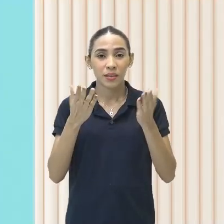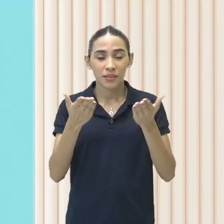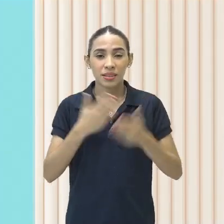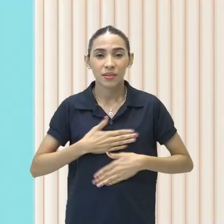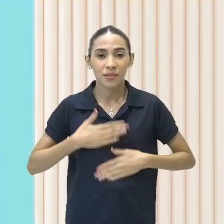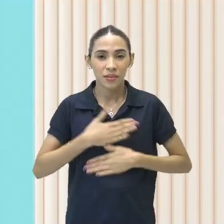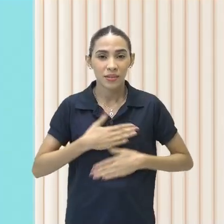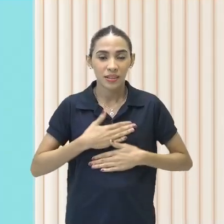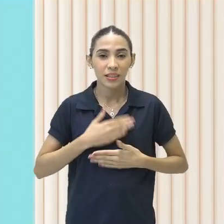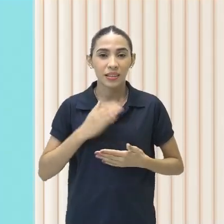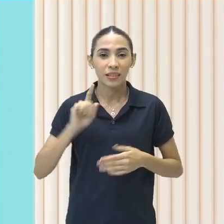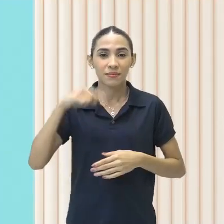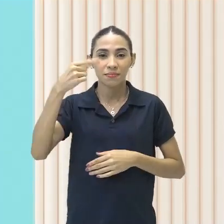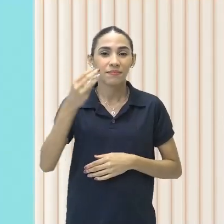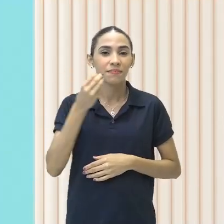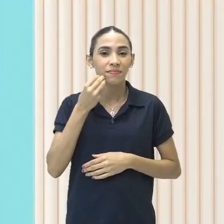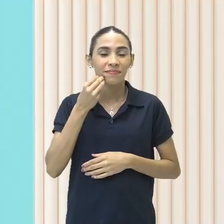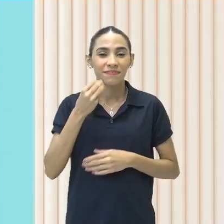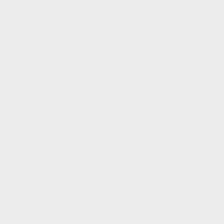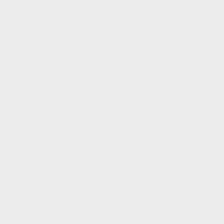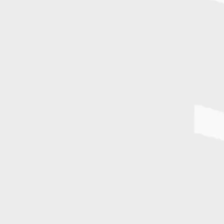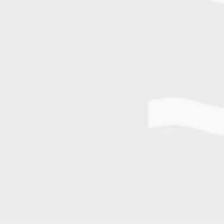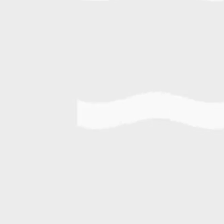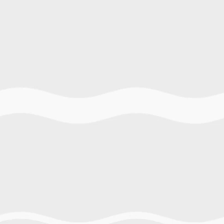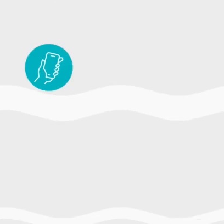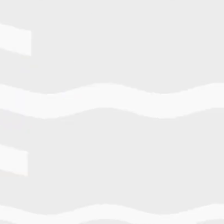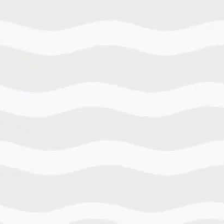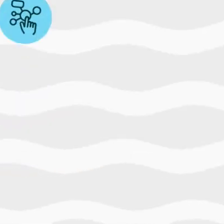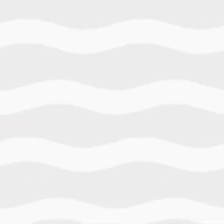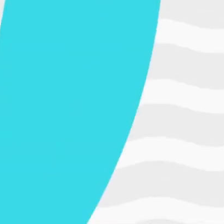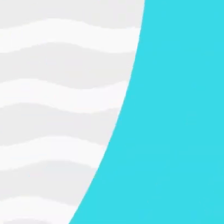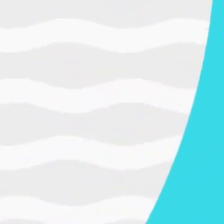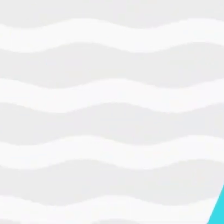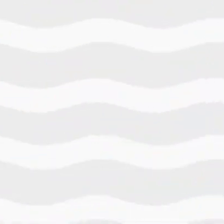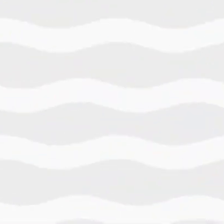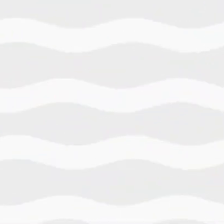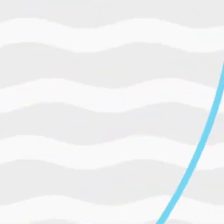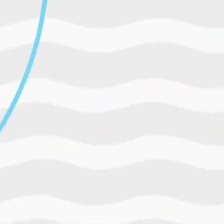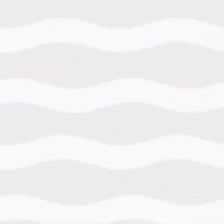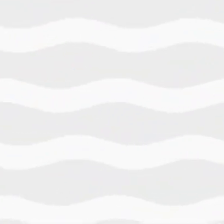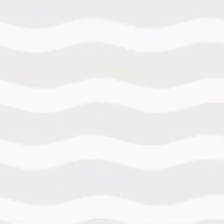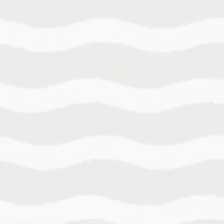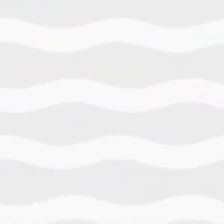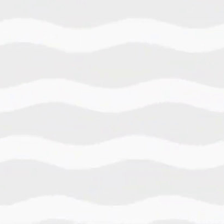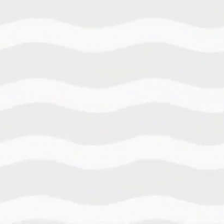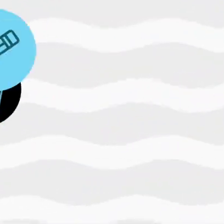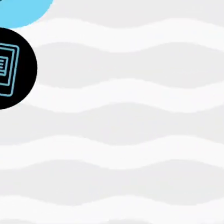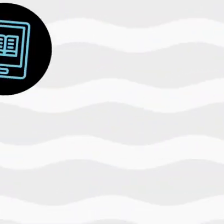gostado e até a próxima. Tchau, tchau.